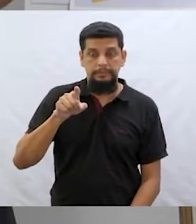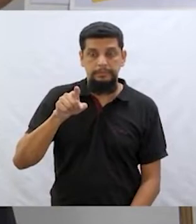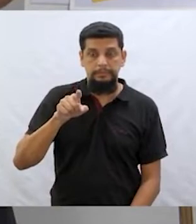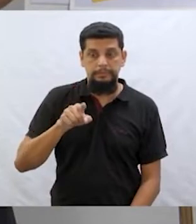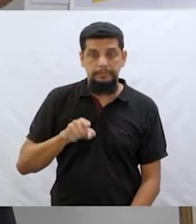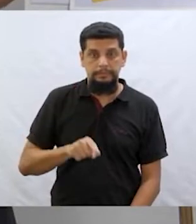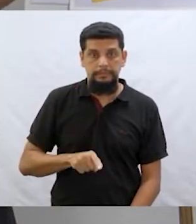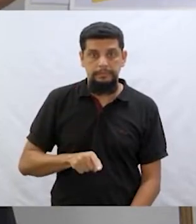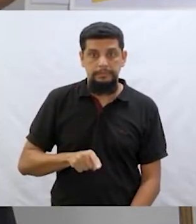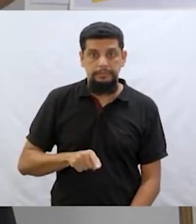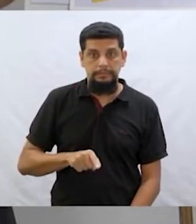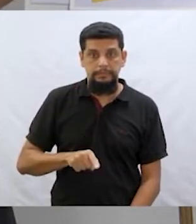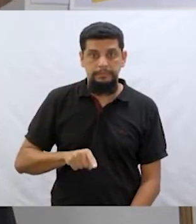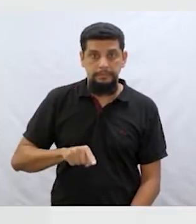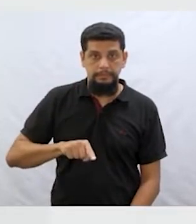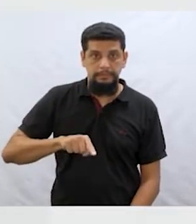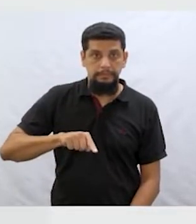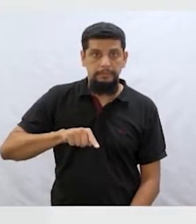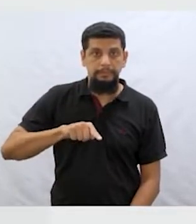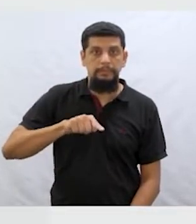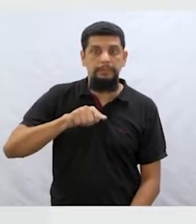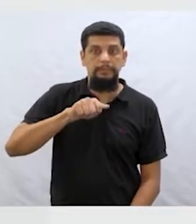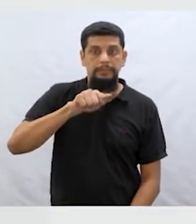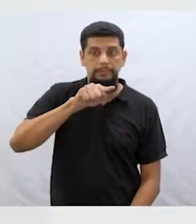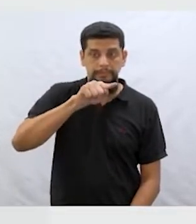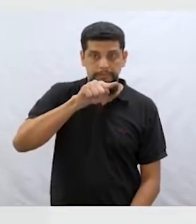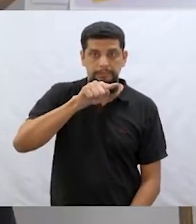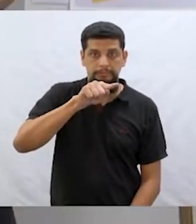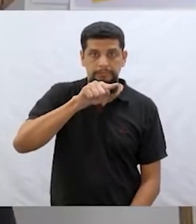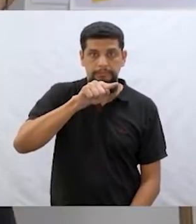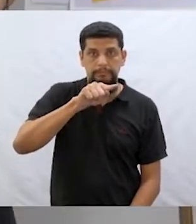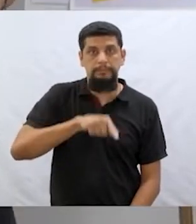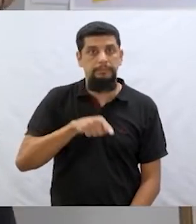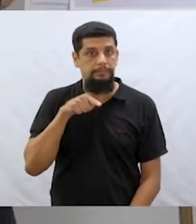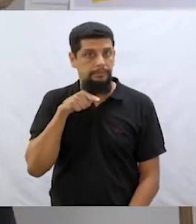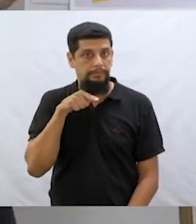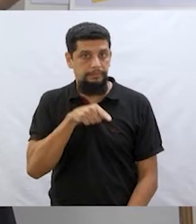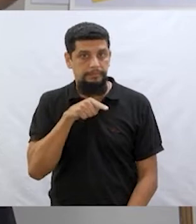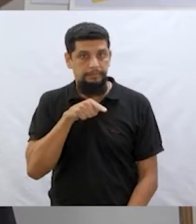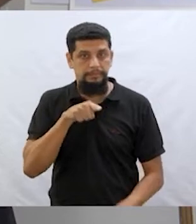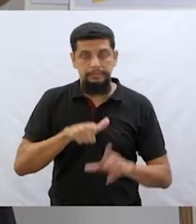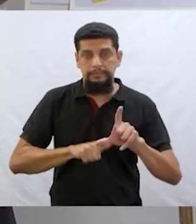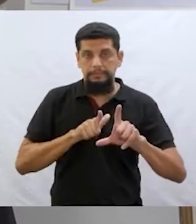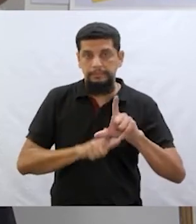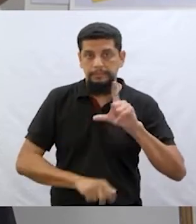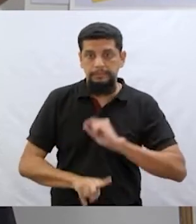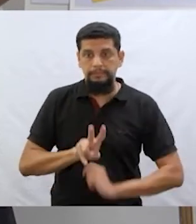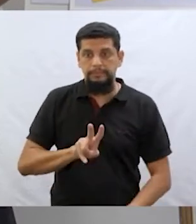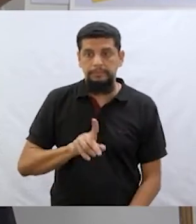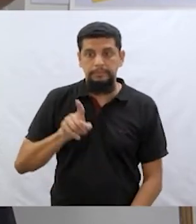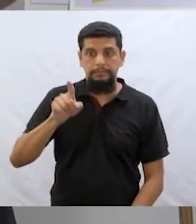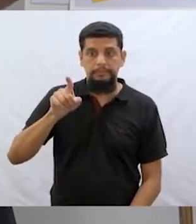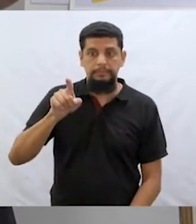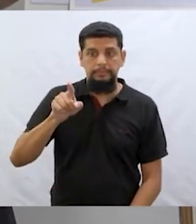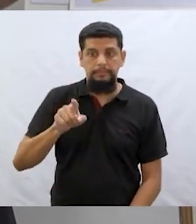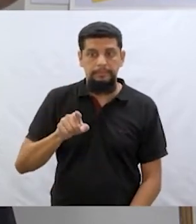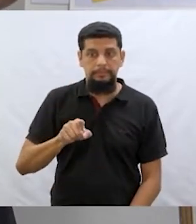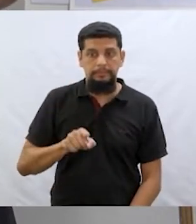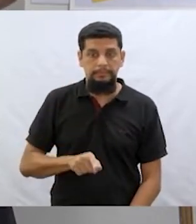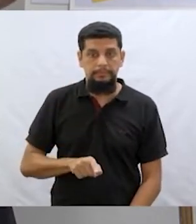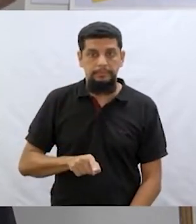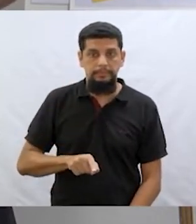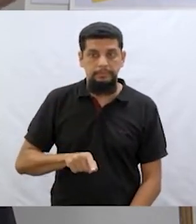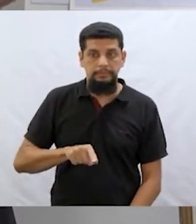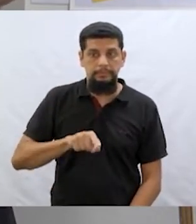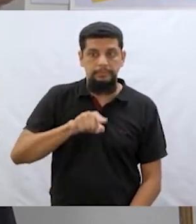lá em cima e vem para baixo, inclinado. E depois, sobe. Facinho, né? Então, faz com a gente. Um, dois, três